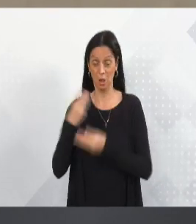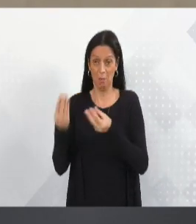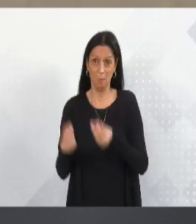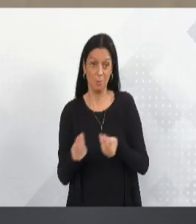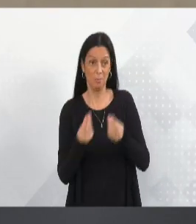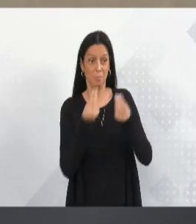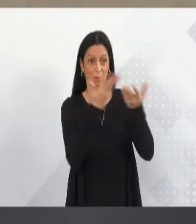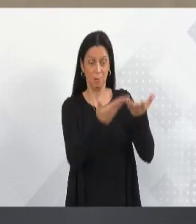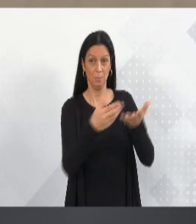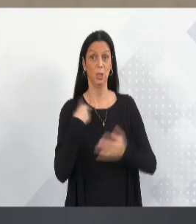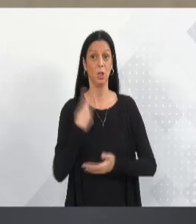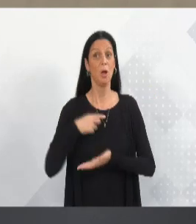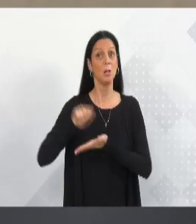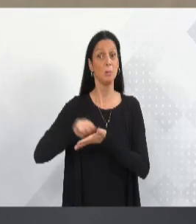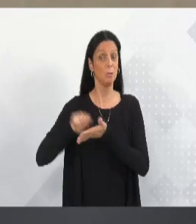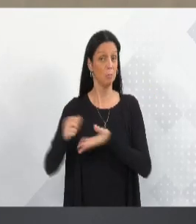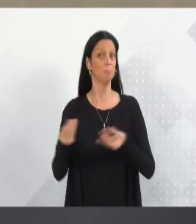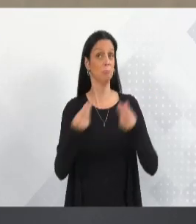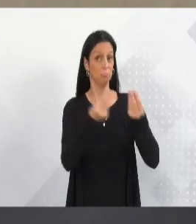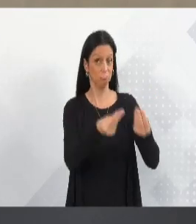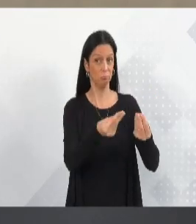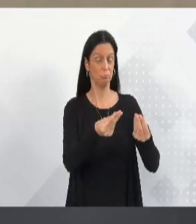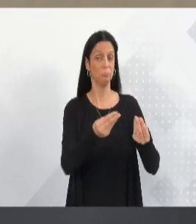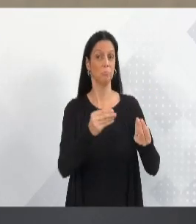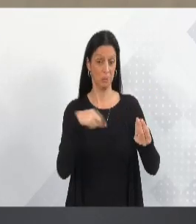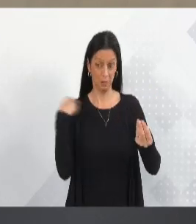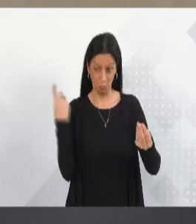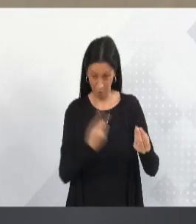nós construímos. É o que tem de bom.